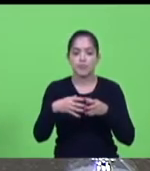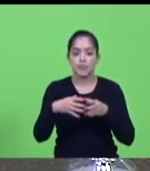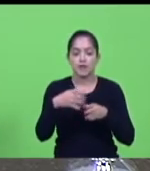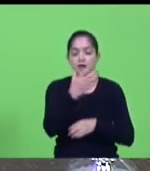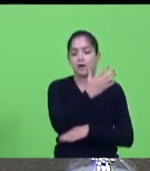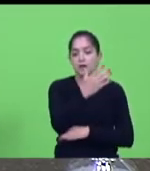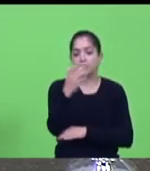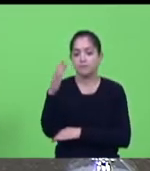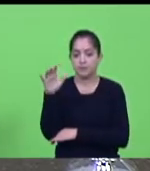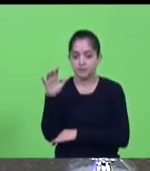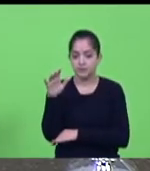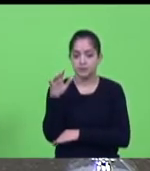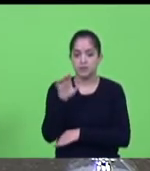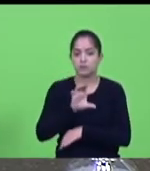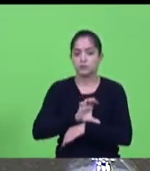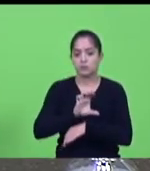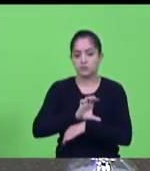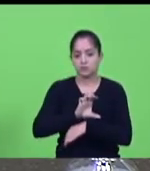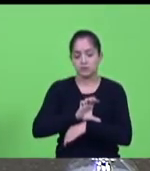ambiental do nosso Estado.